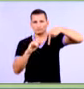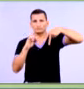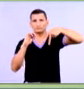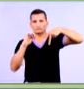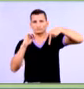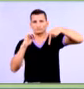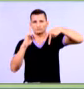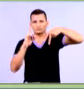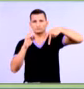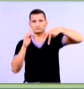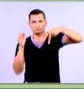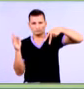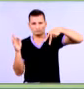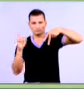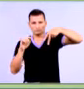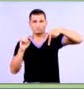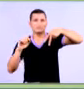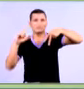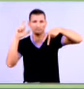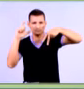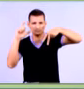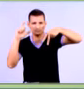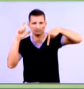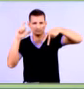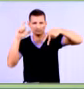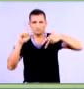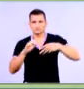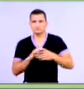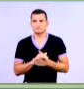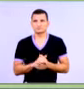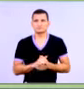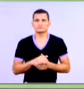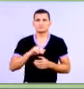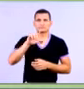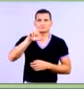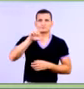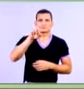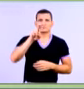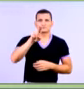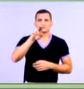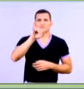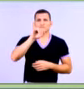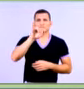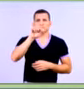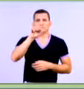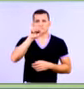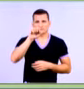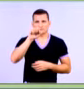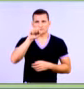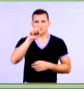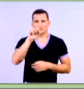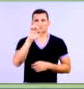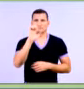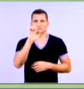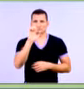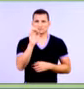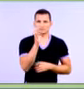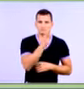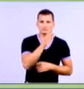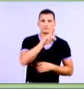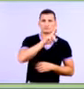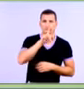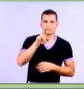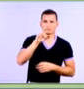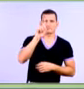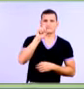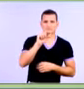direito, eu posso observar que as chaves são maiores. Então, olha, observa o Luiz aqui, ó. Do lado esquerdo, eu tenho nomes que são